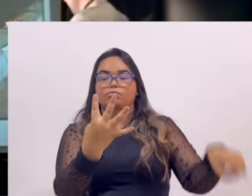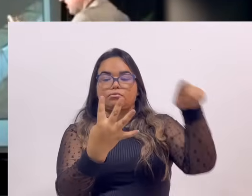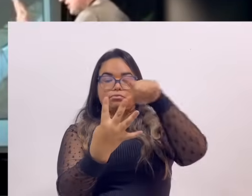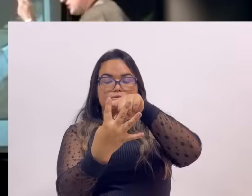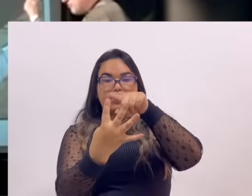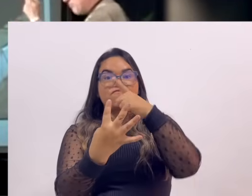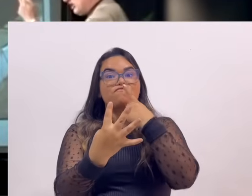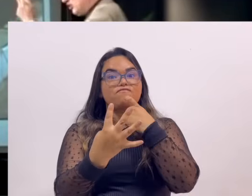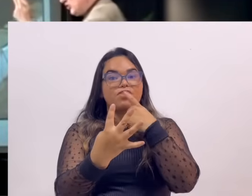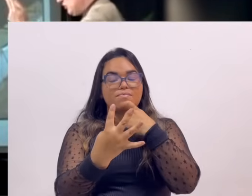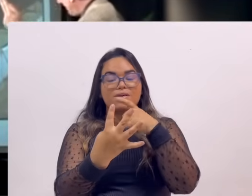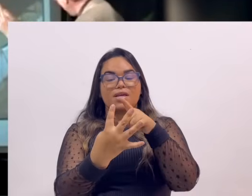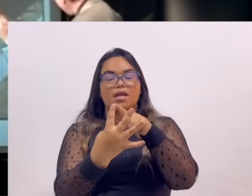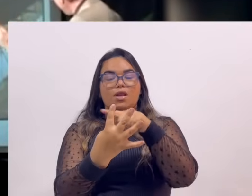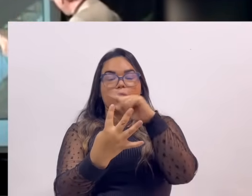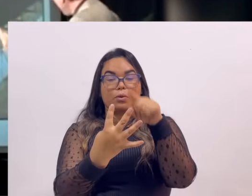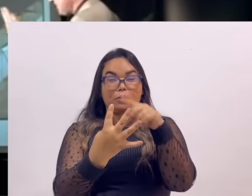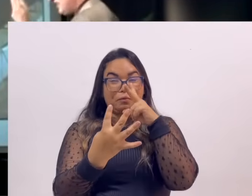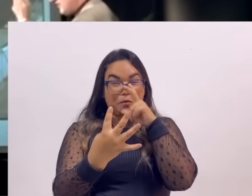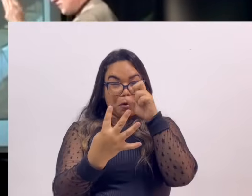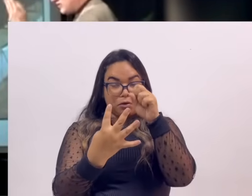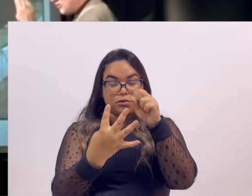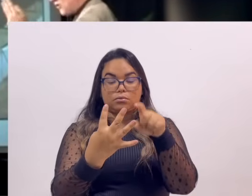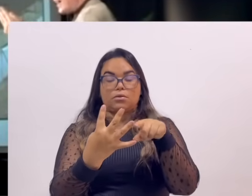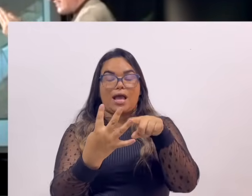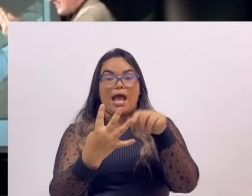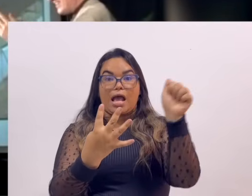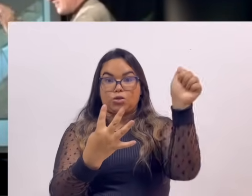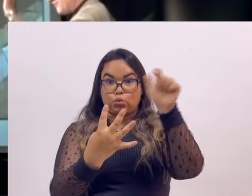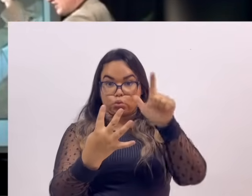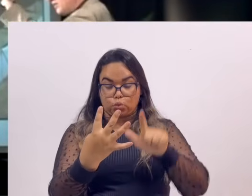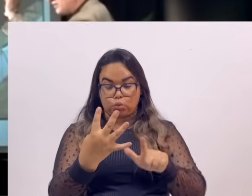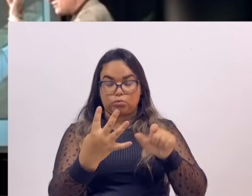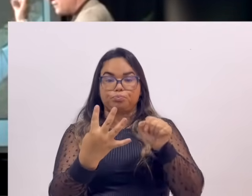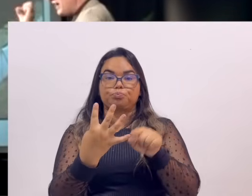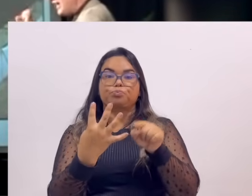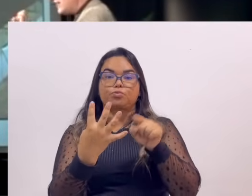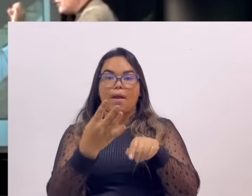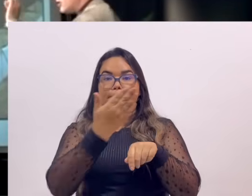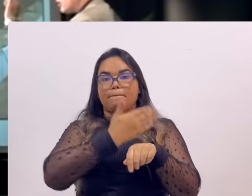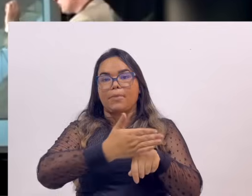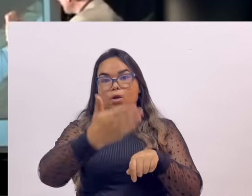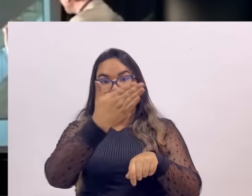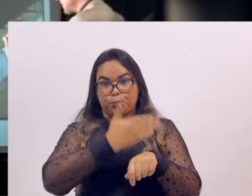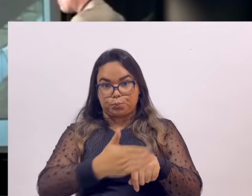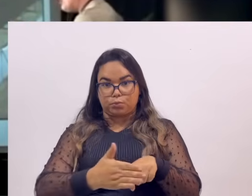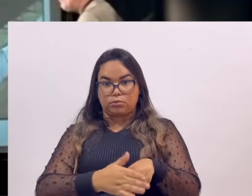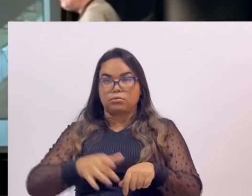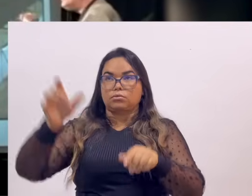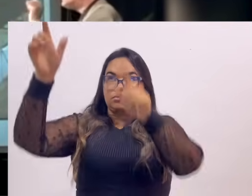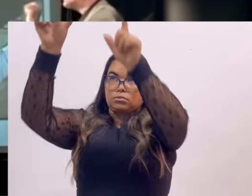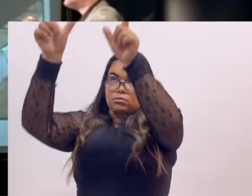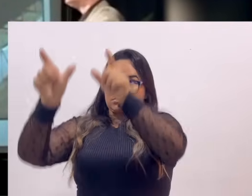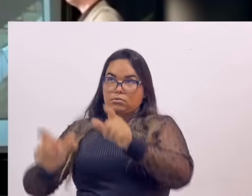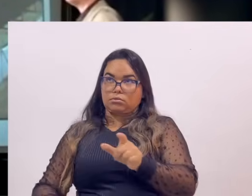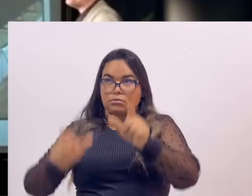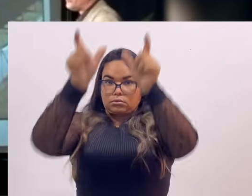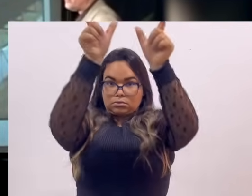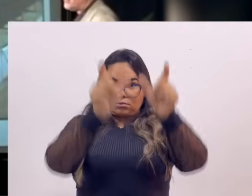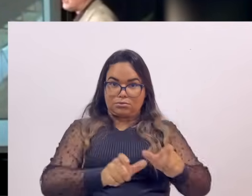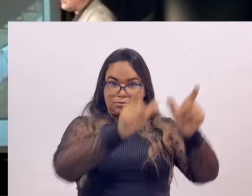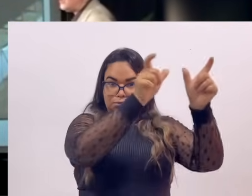tinha vermelho, tinha azul e tinha branco. E havia um fio de ouro fino.